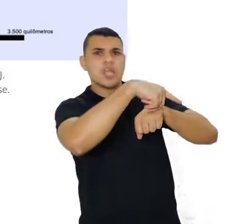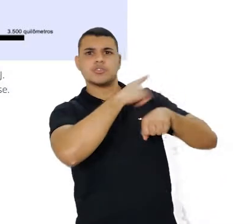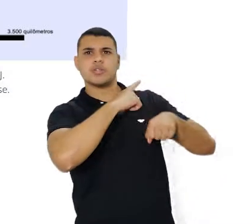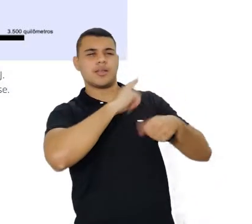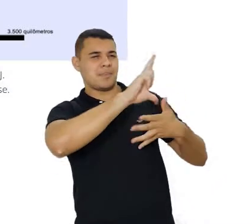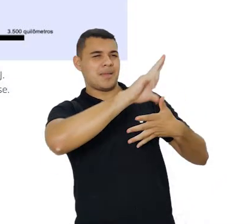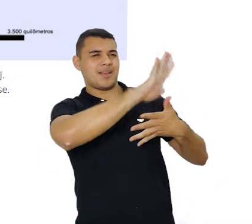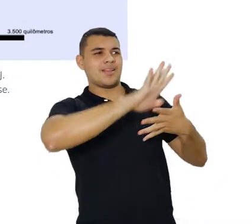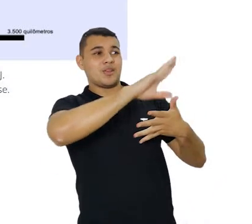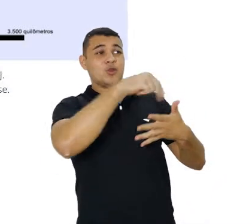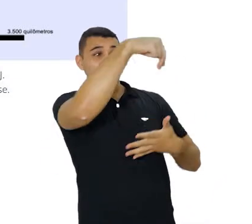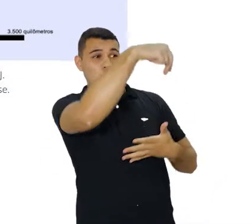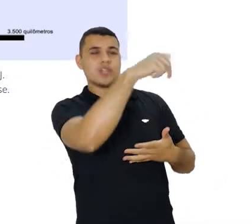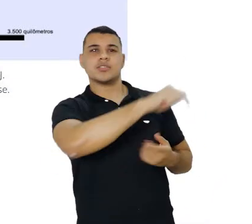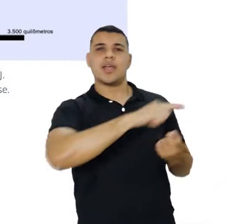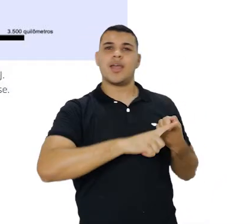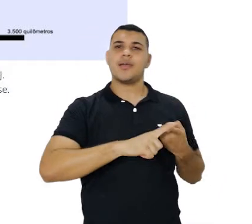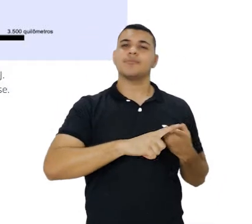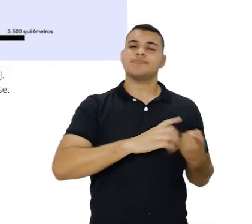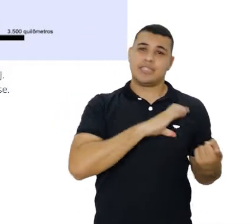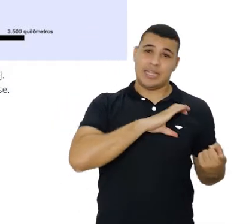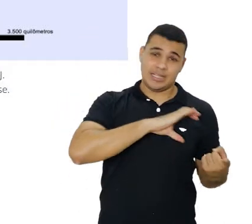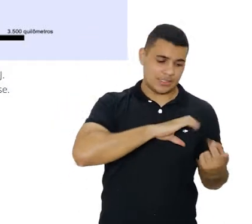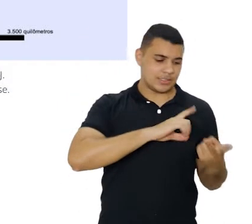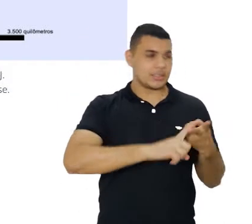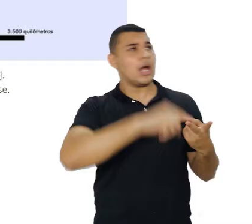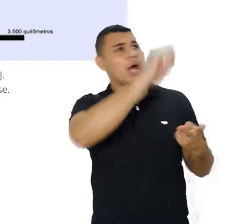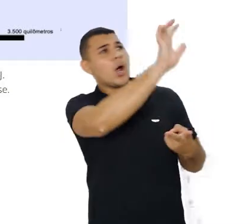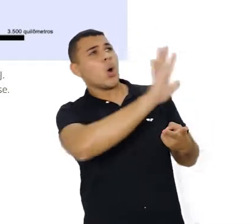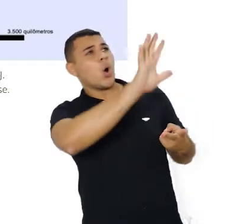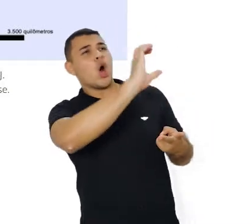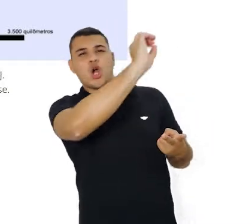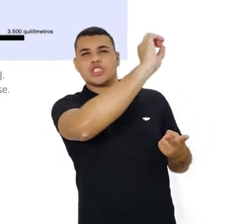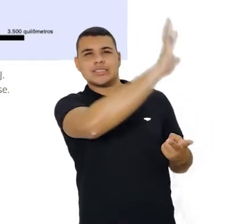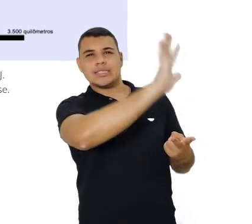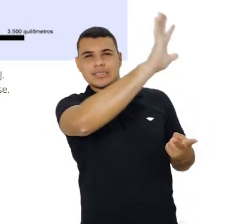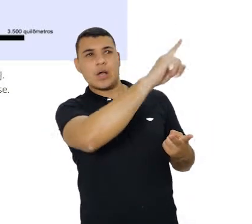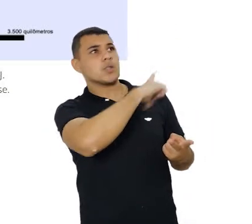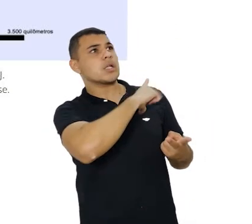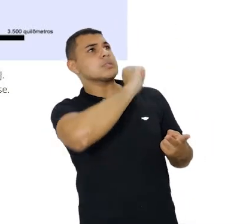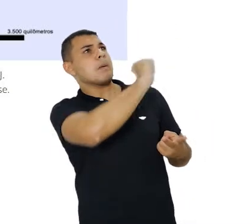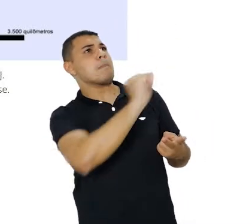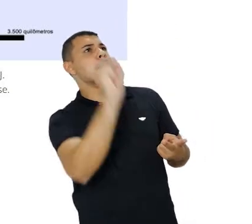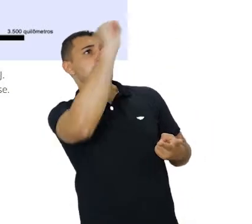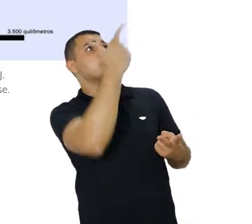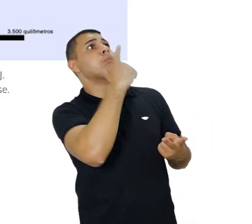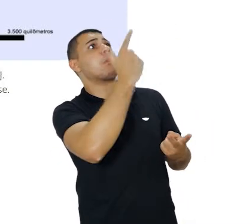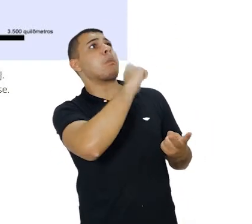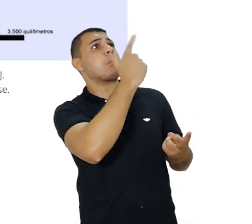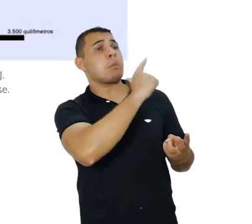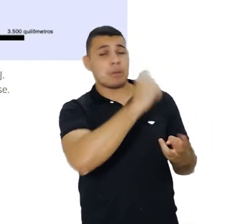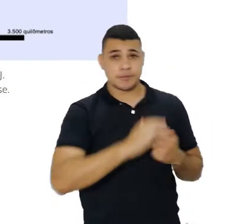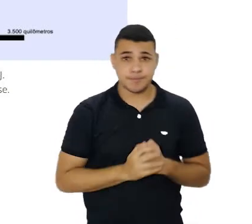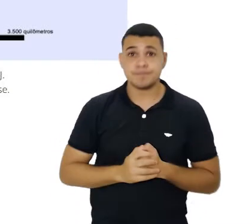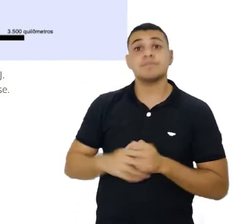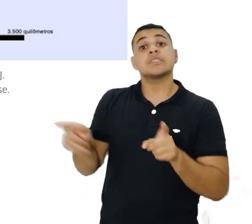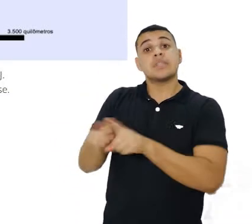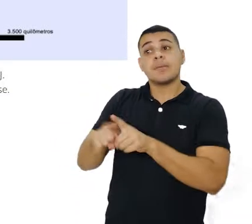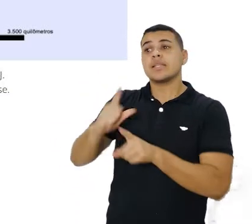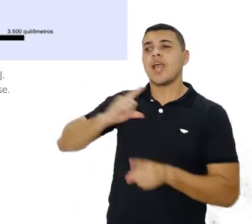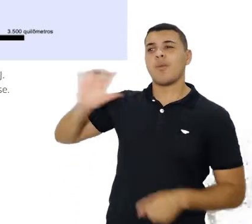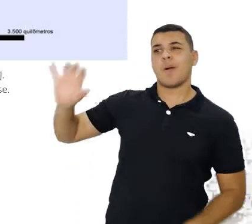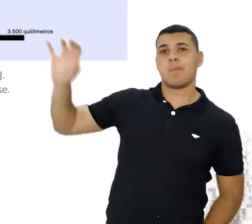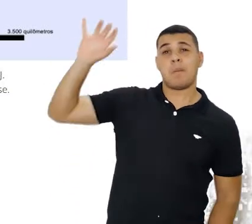desenvolvidos, né, da América do Norte, principalmente Canadá, e da Europa Ocidental, né, e as regiões, os países, né,